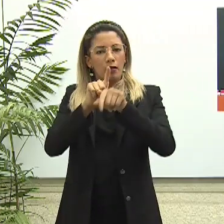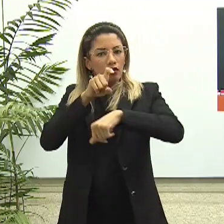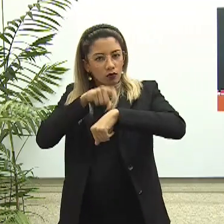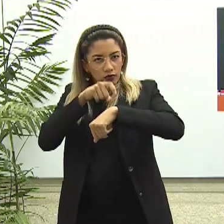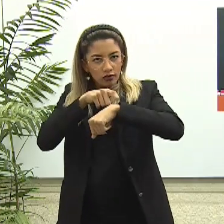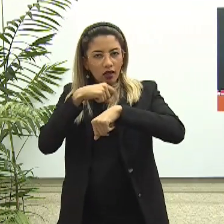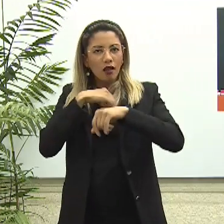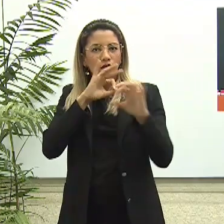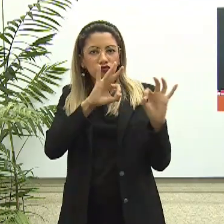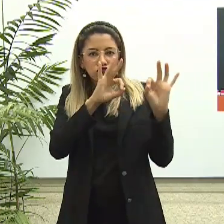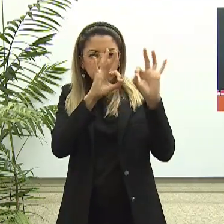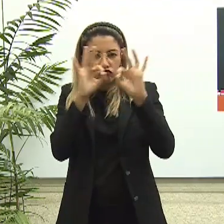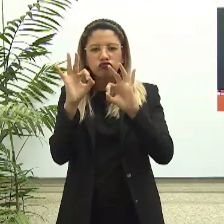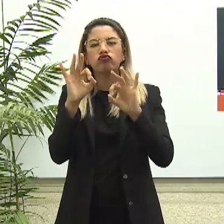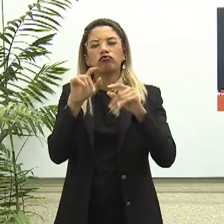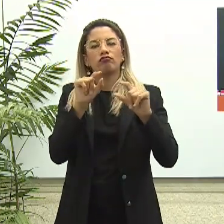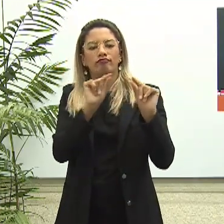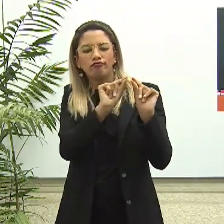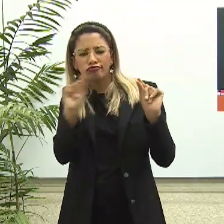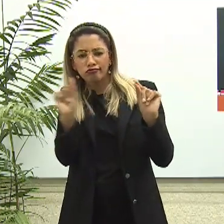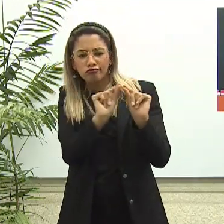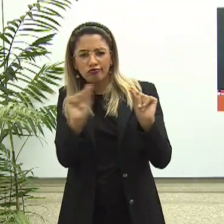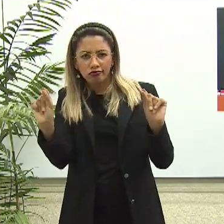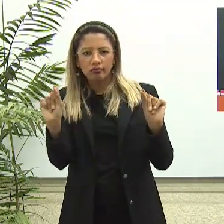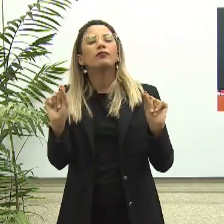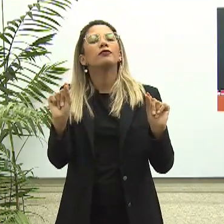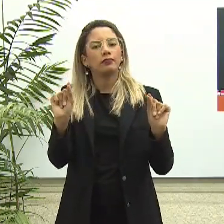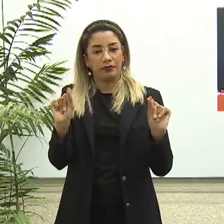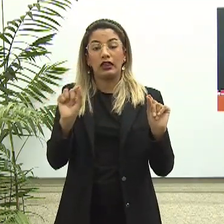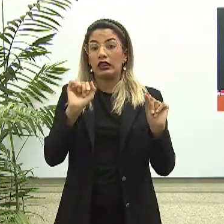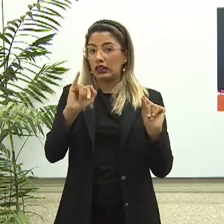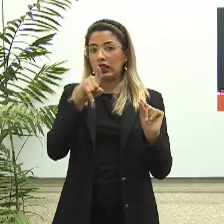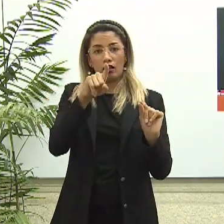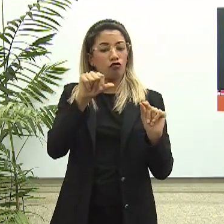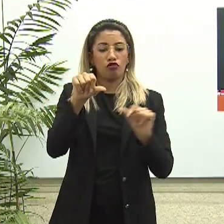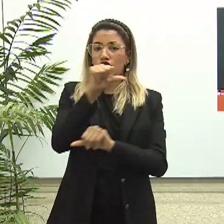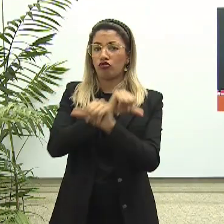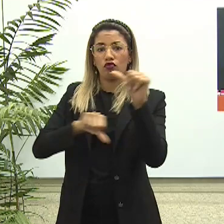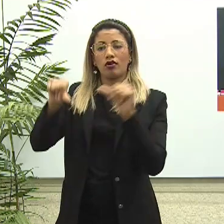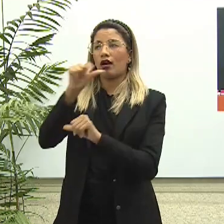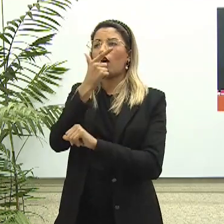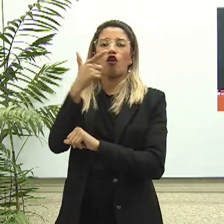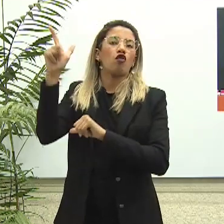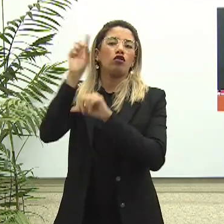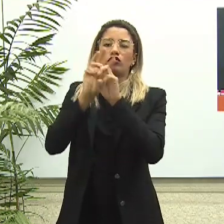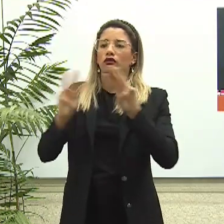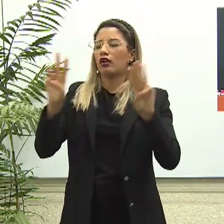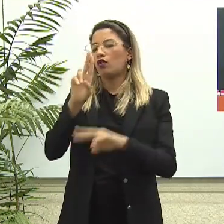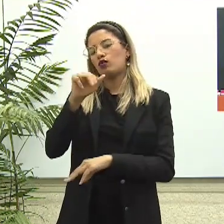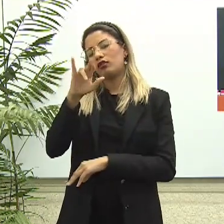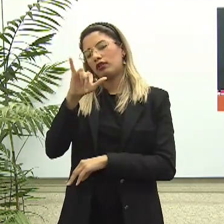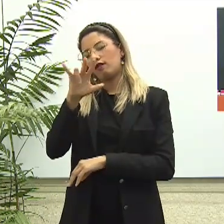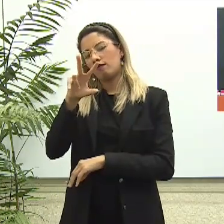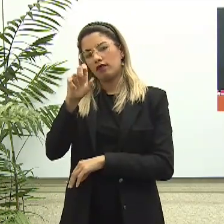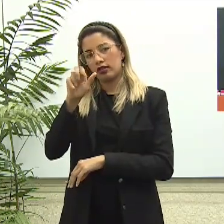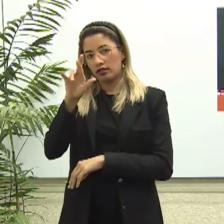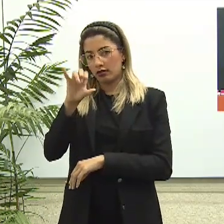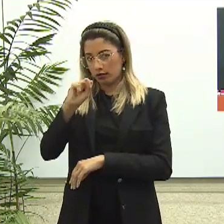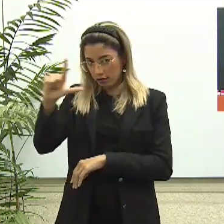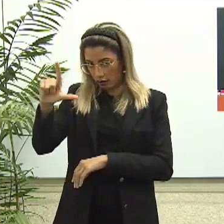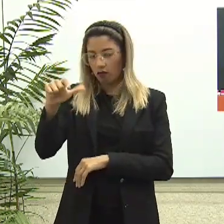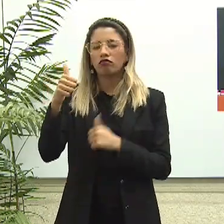barra de rolagem e ela sabe tudo só que depois se eu sair do xvde fui pro site da Universal ela também sabe e ela fala hum